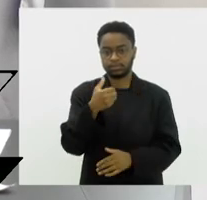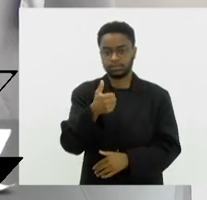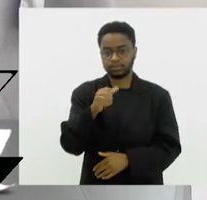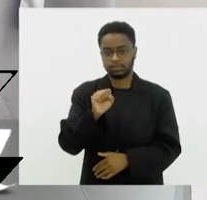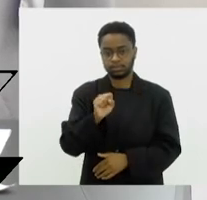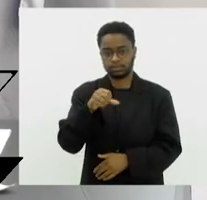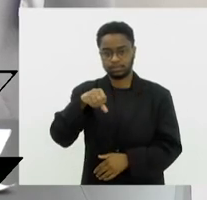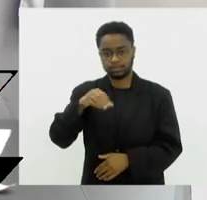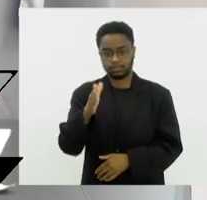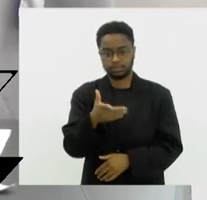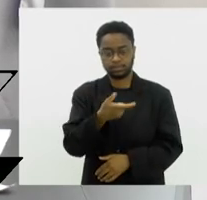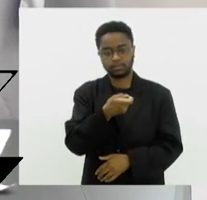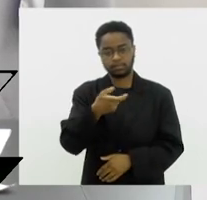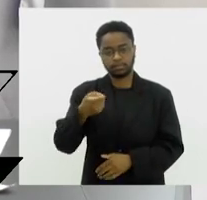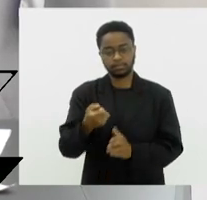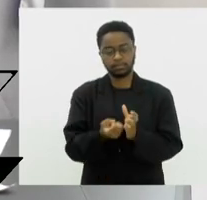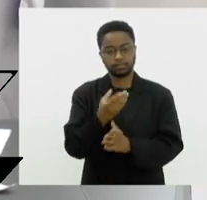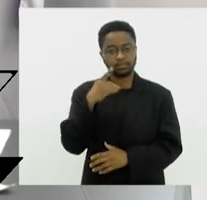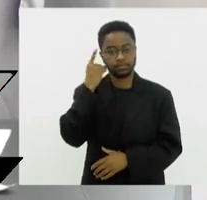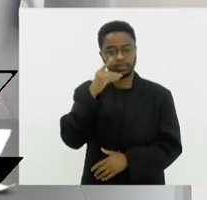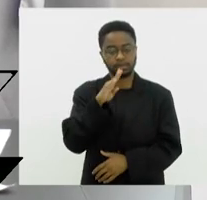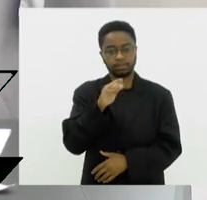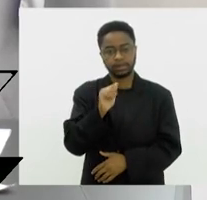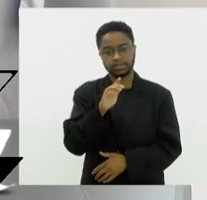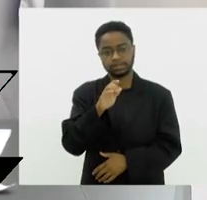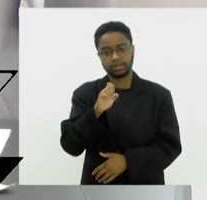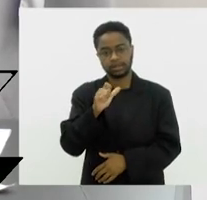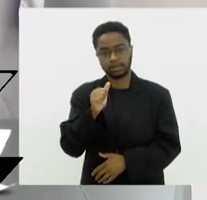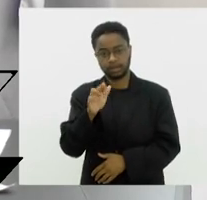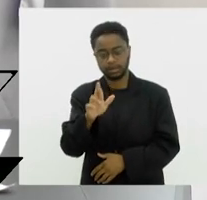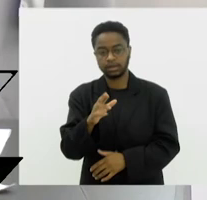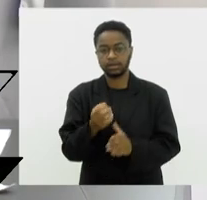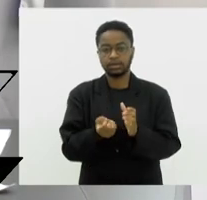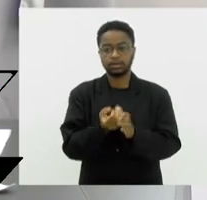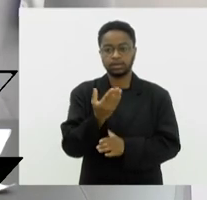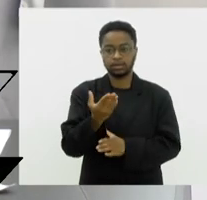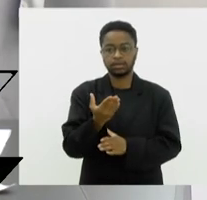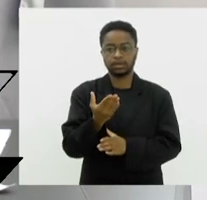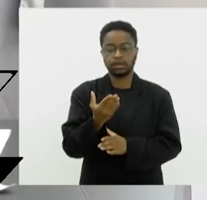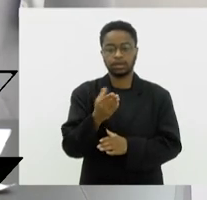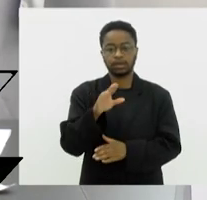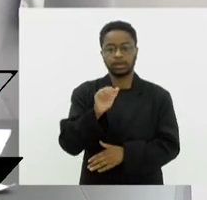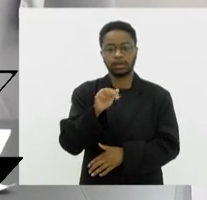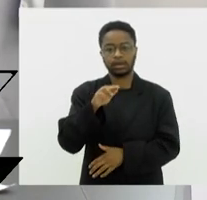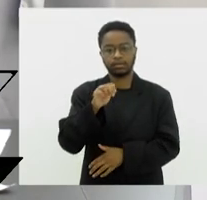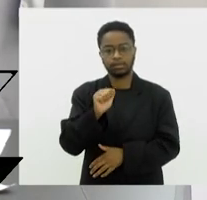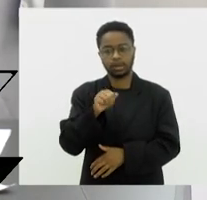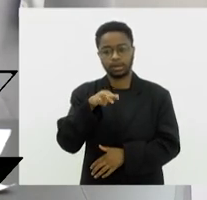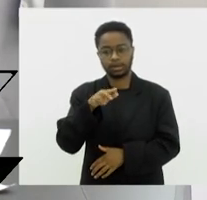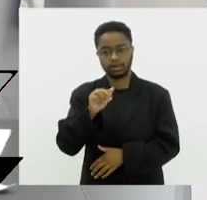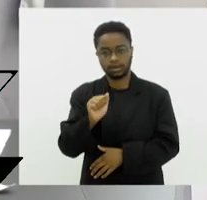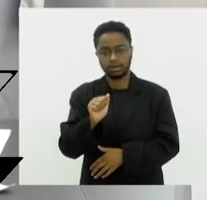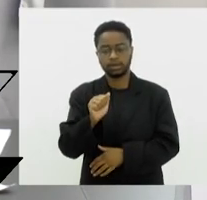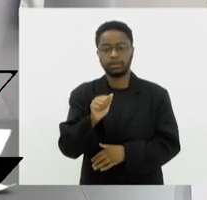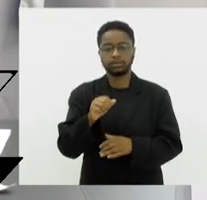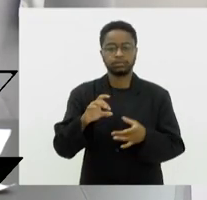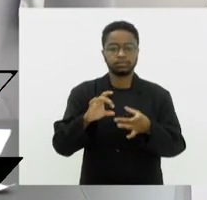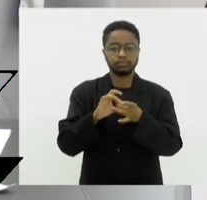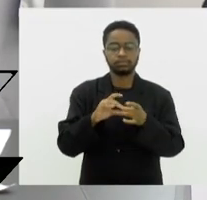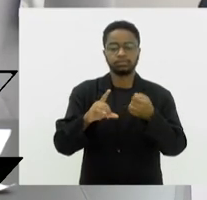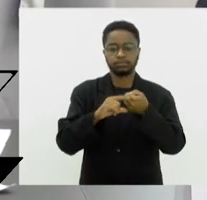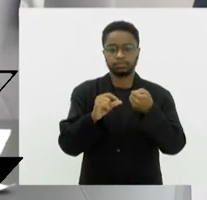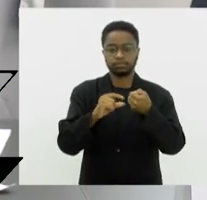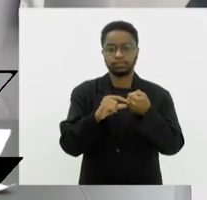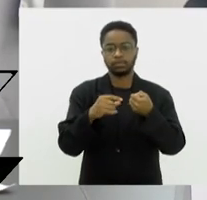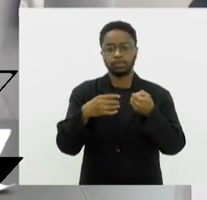3189 de 2020, de autoria do deputado Rodrigo Bacelar, que institui a Câmara de Conciliação de Precatórios, prevista no artigo 97, parágrafo